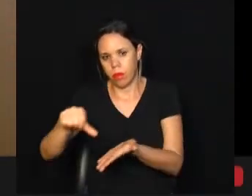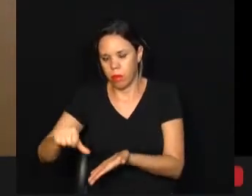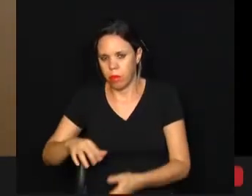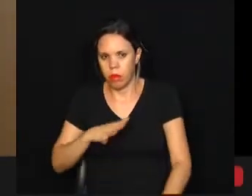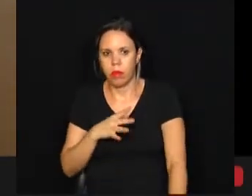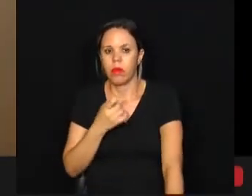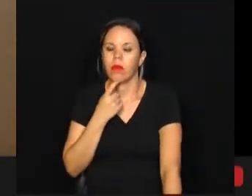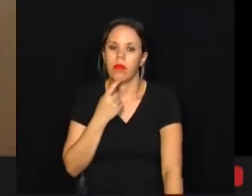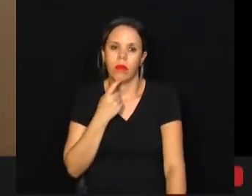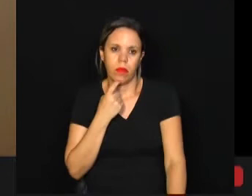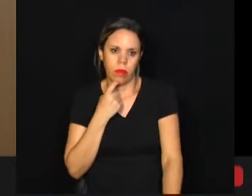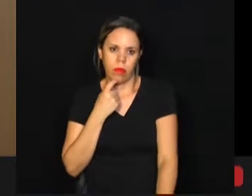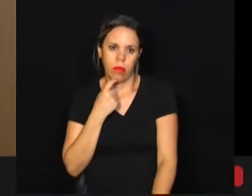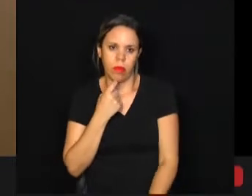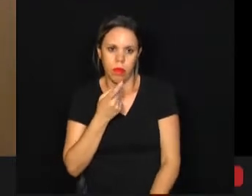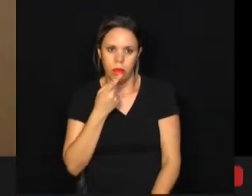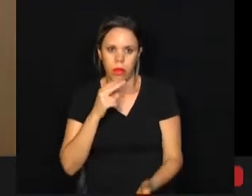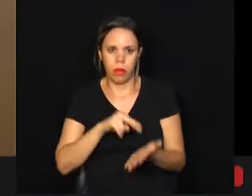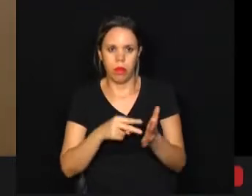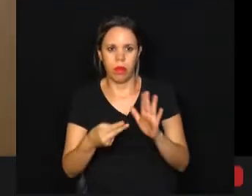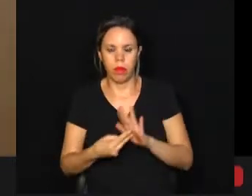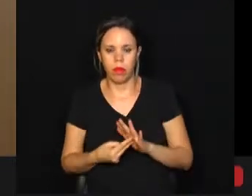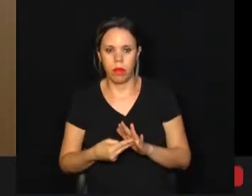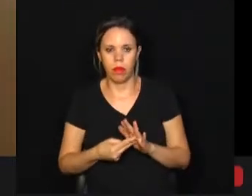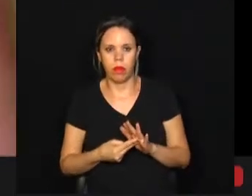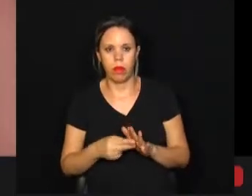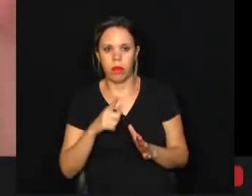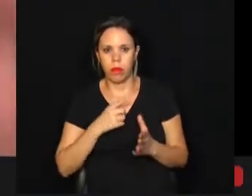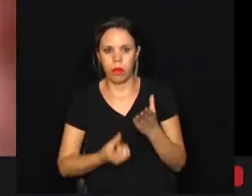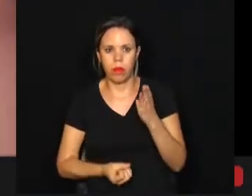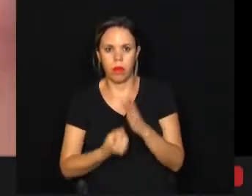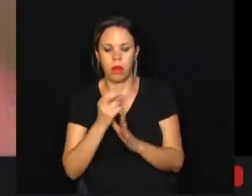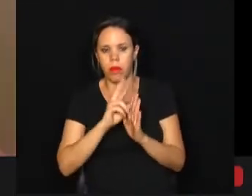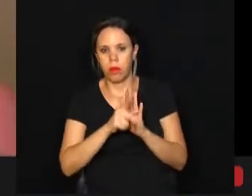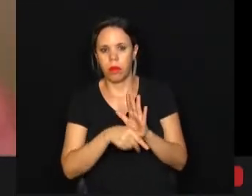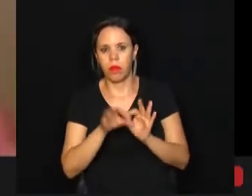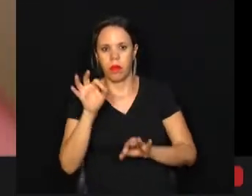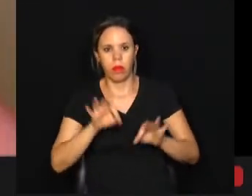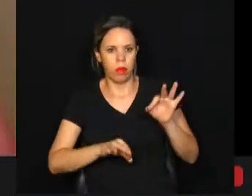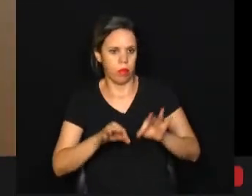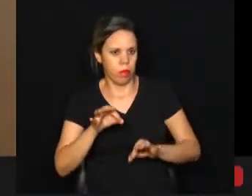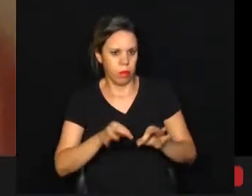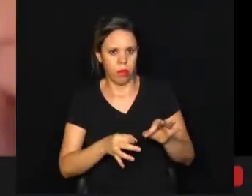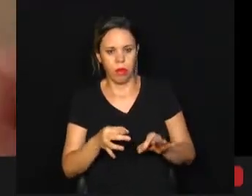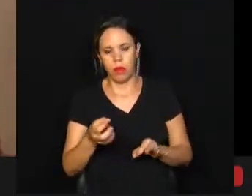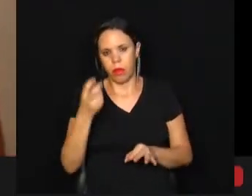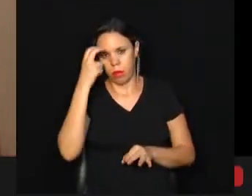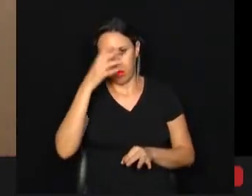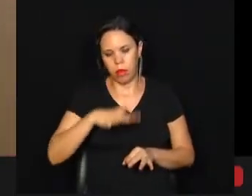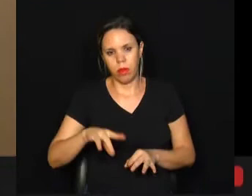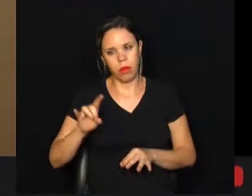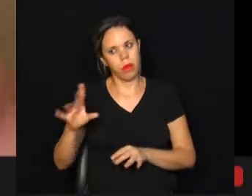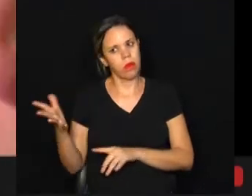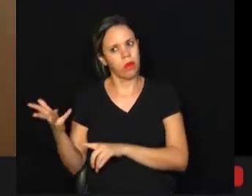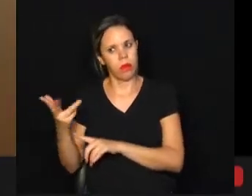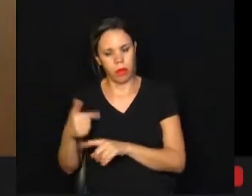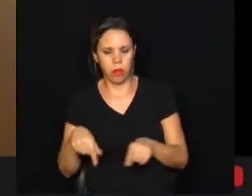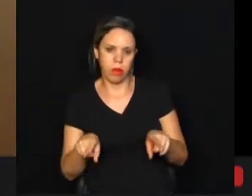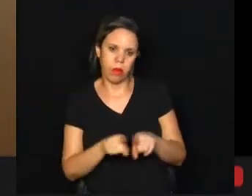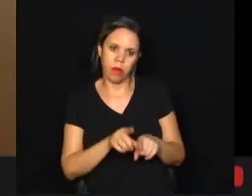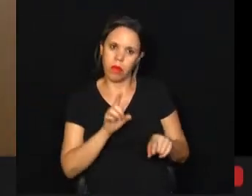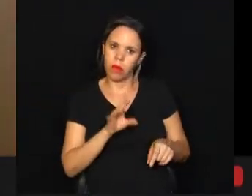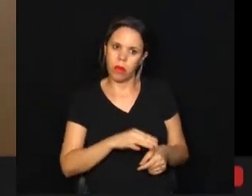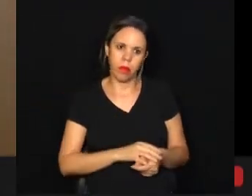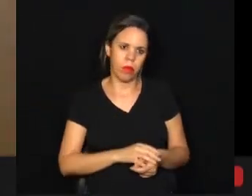cidade e que dizem respeito à produção cultural em senso amplo. Né? Não é só as artes, não são